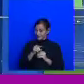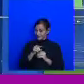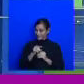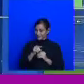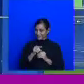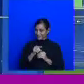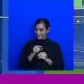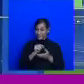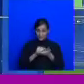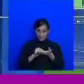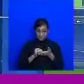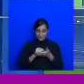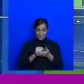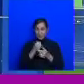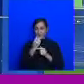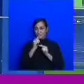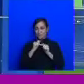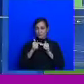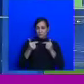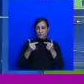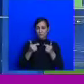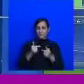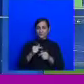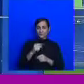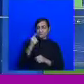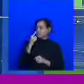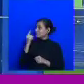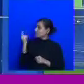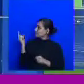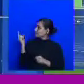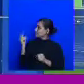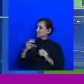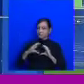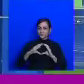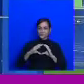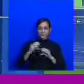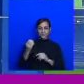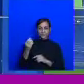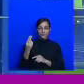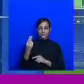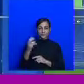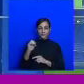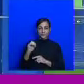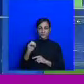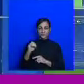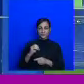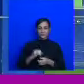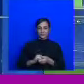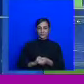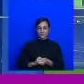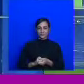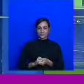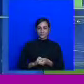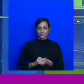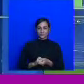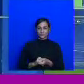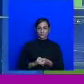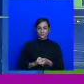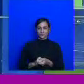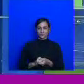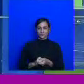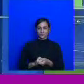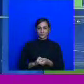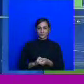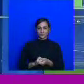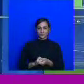Como é que você está indo, hein? Está marcando? Boa sorte. Mais um número na tela. Bola branca, 20. Branca, número 20.